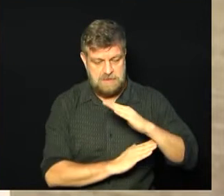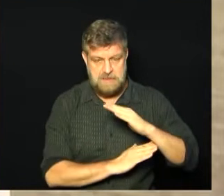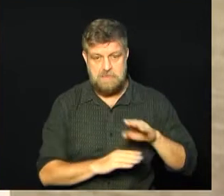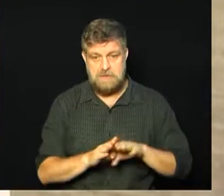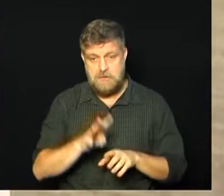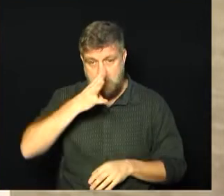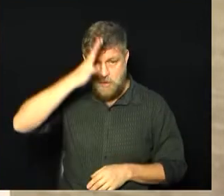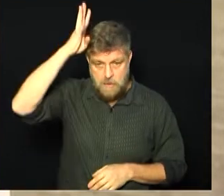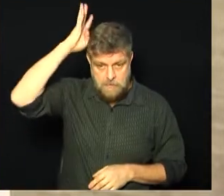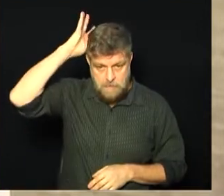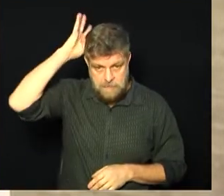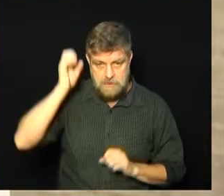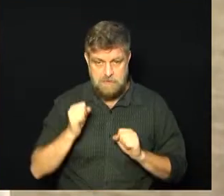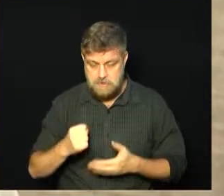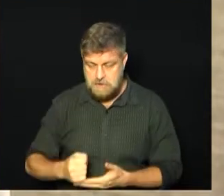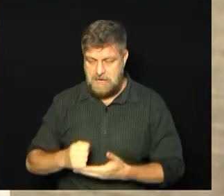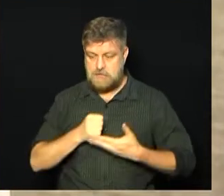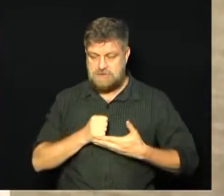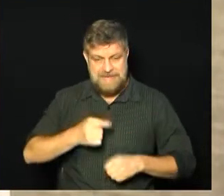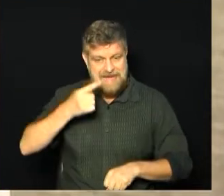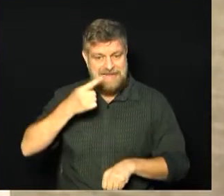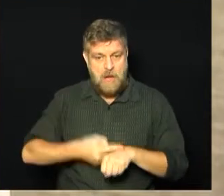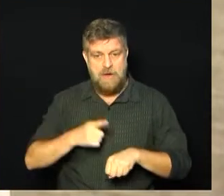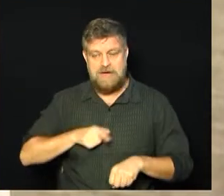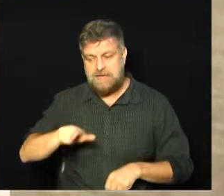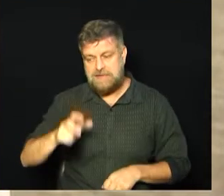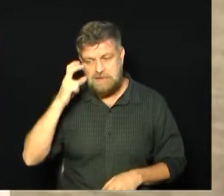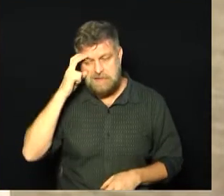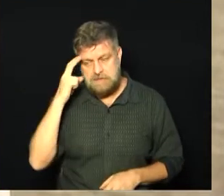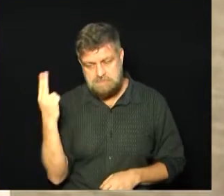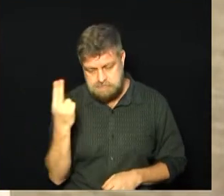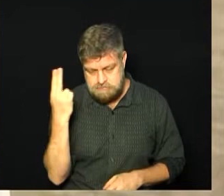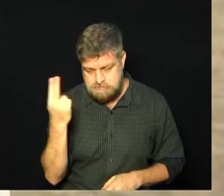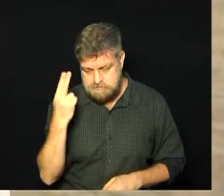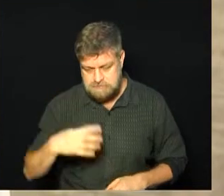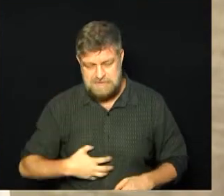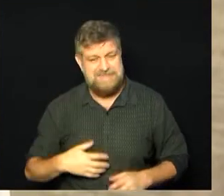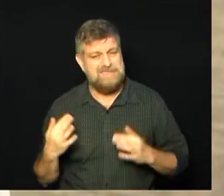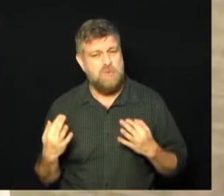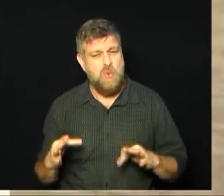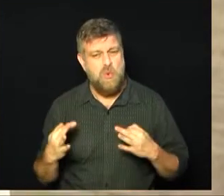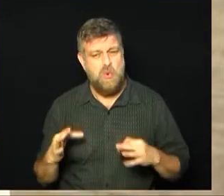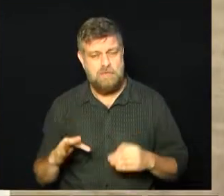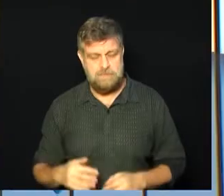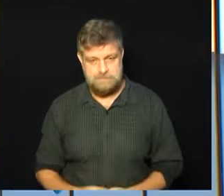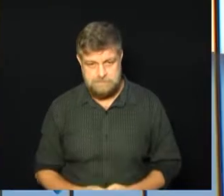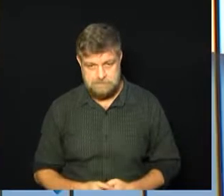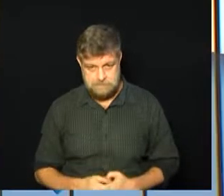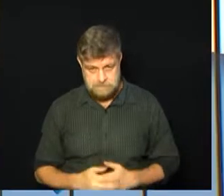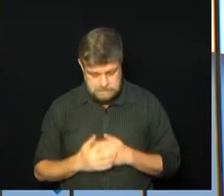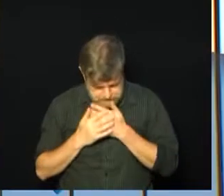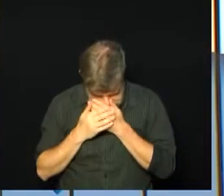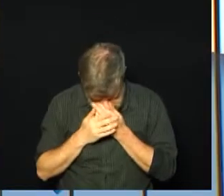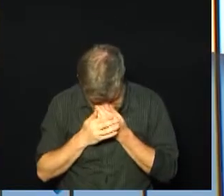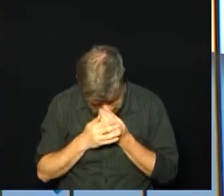Corpo de Bombeiro que pôde nos ajudar na condução da atenção ao nosso querido amigo vereador Carlinhos Camelô.